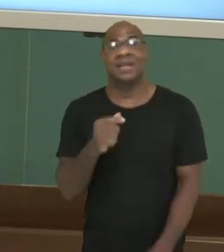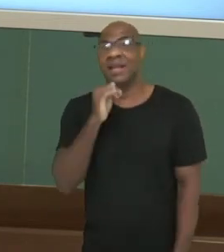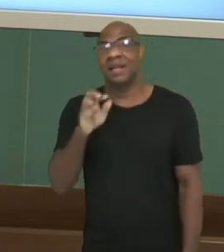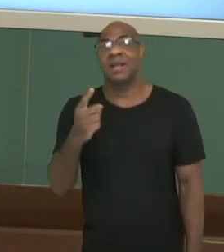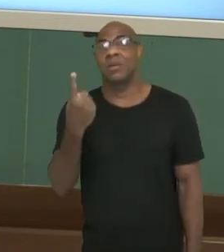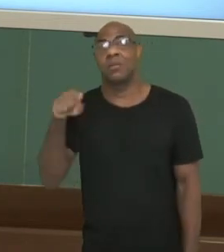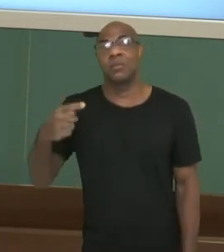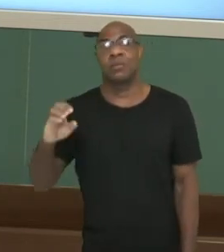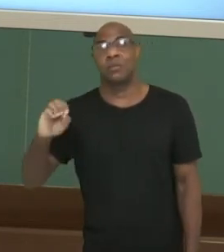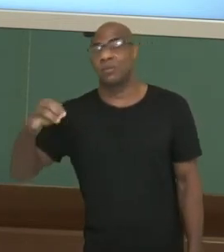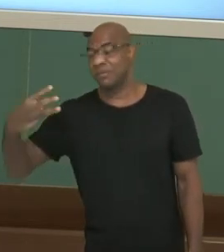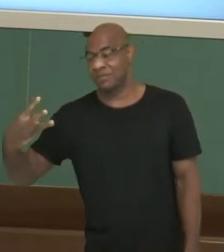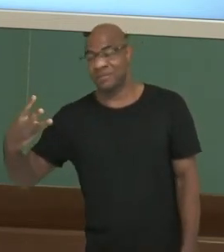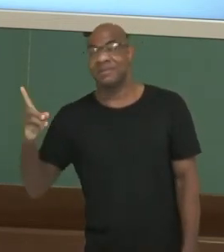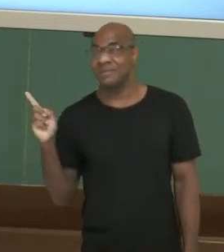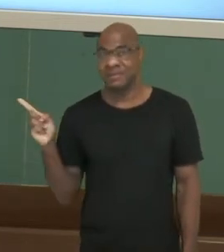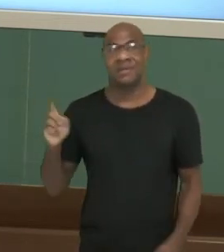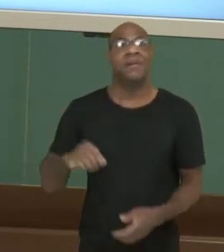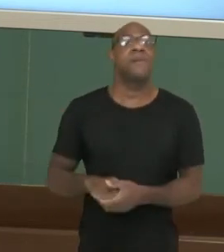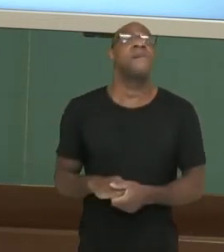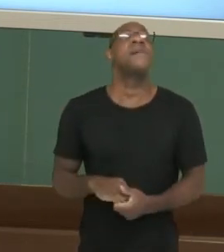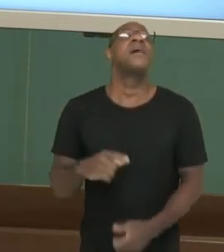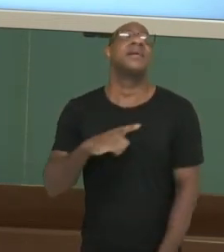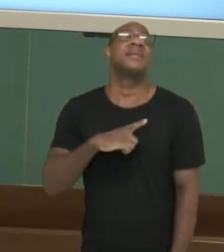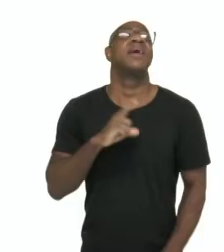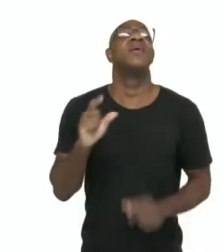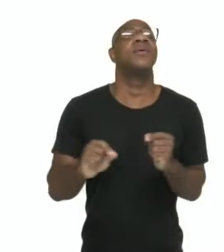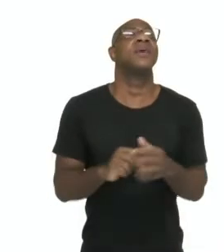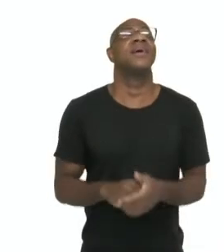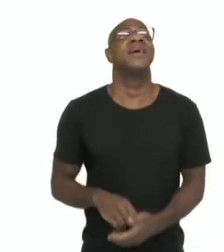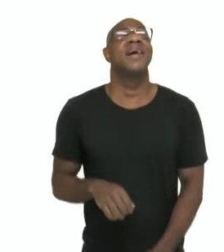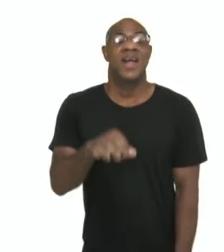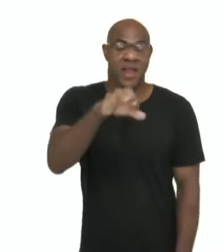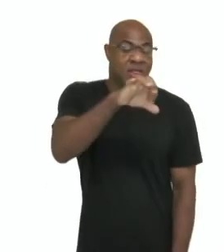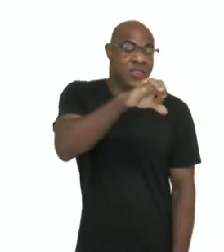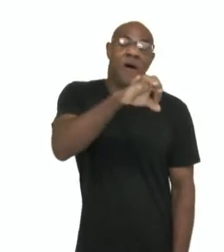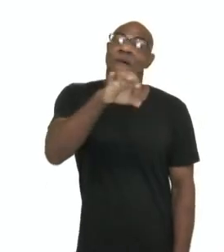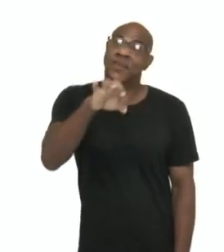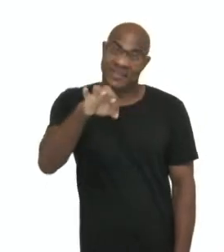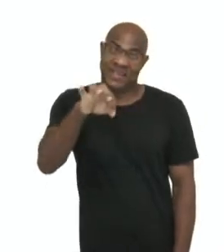que veio esse valor. Então, aqui eu tenho 900 dividido por